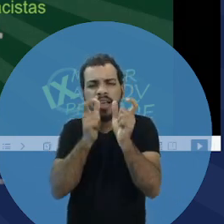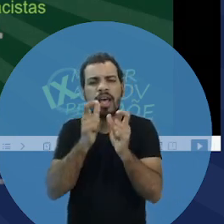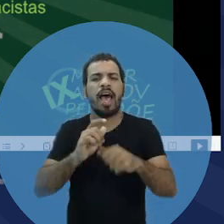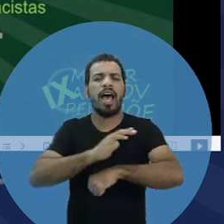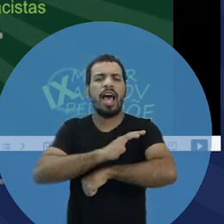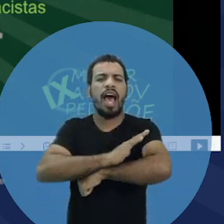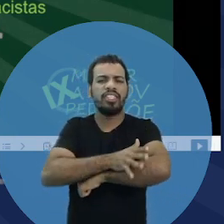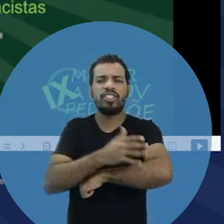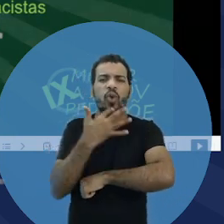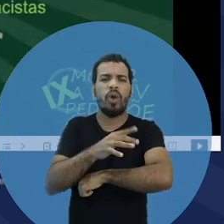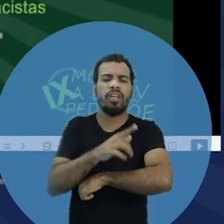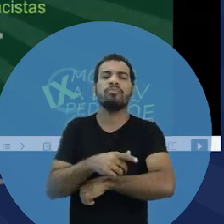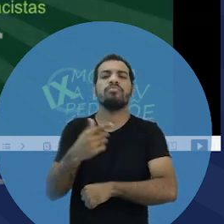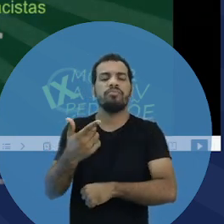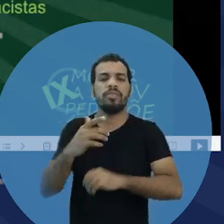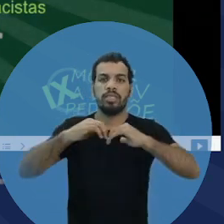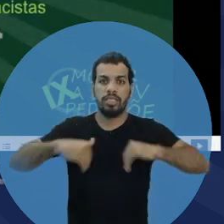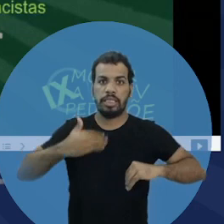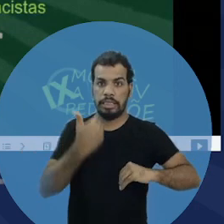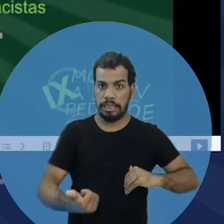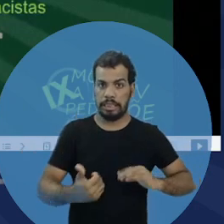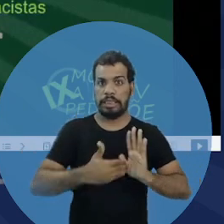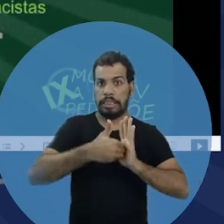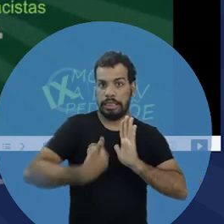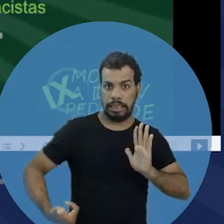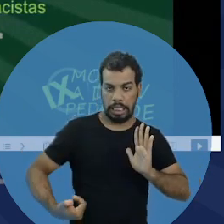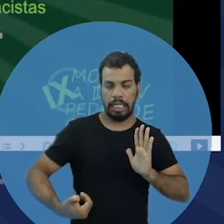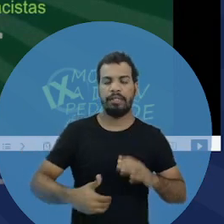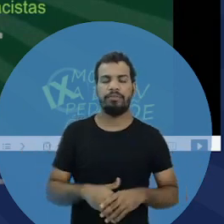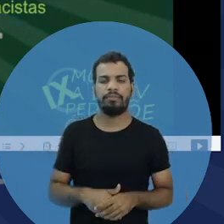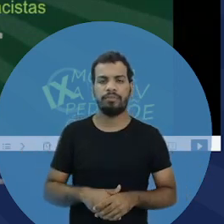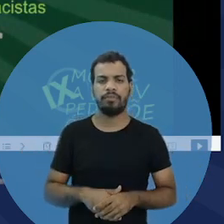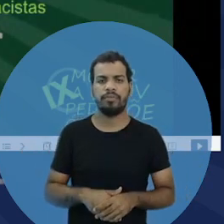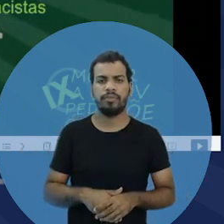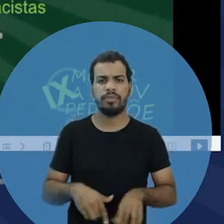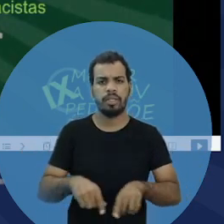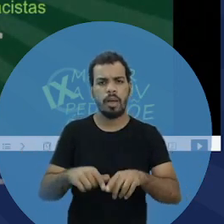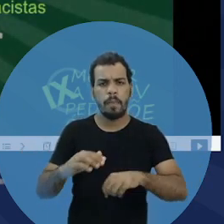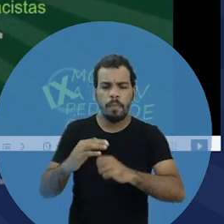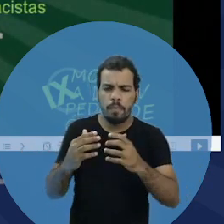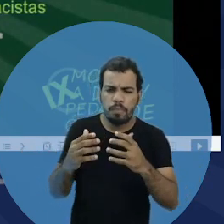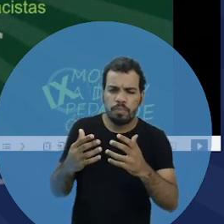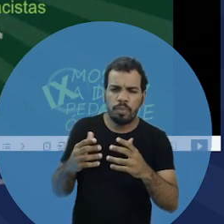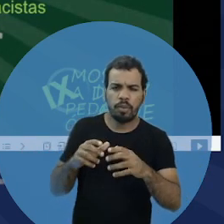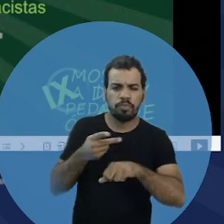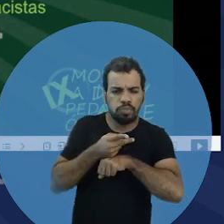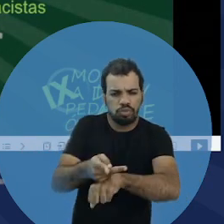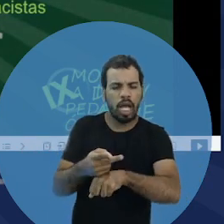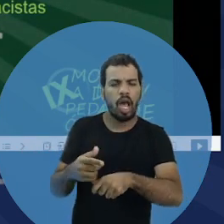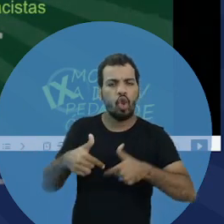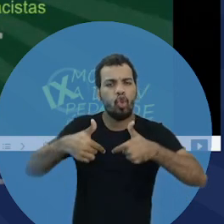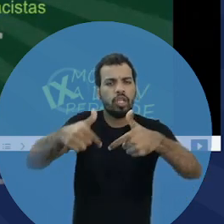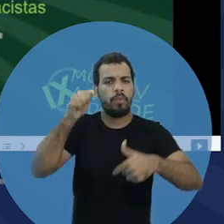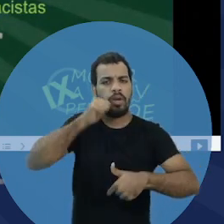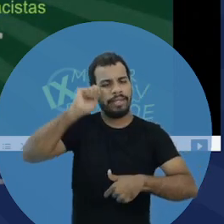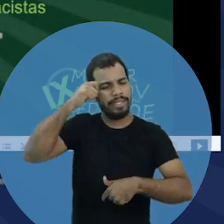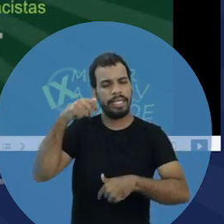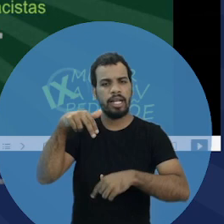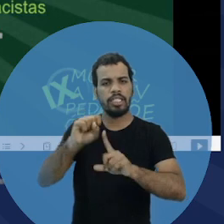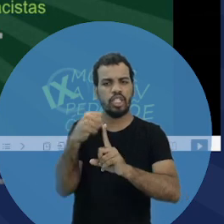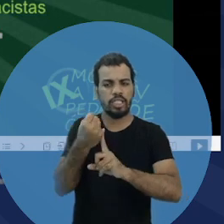mulheres de lutas de mulheres negras contra o racismo nas diversas esferas da sociedade. Então, trazer